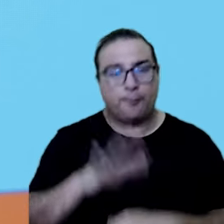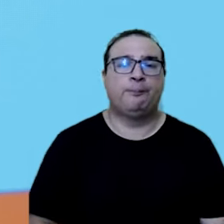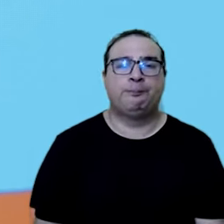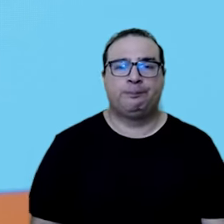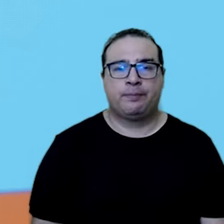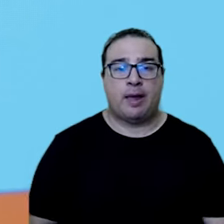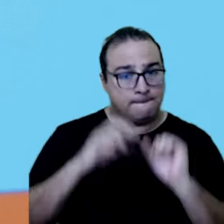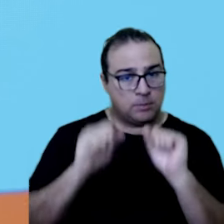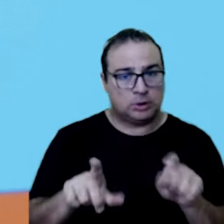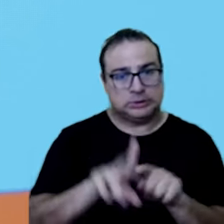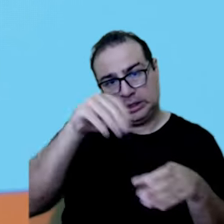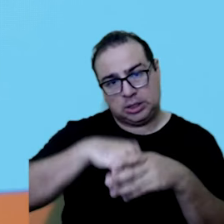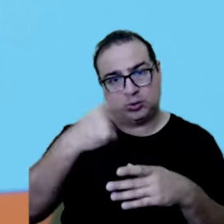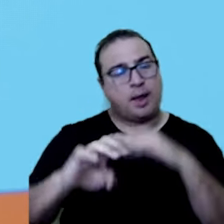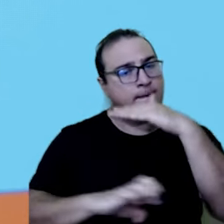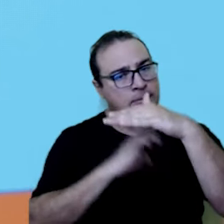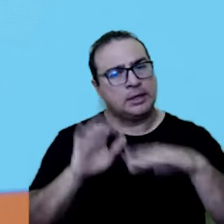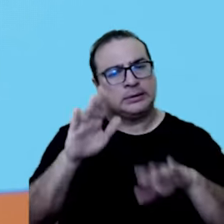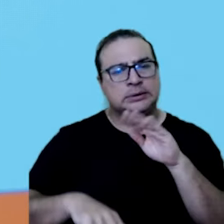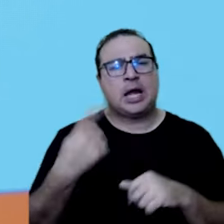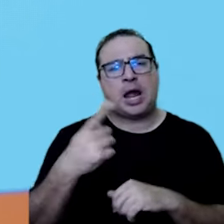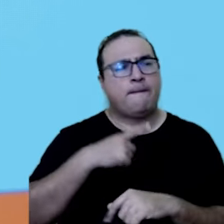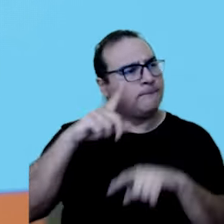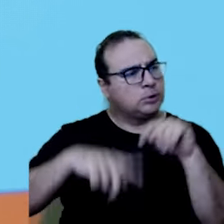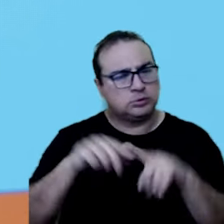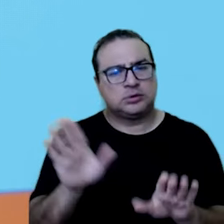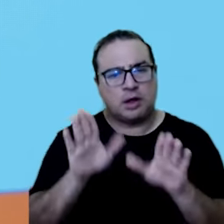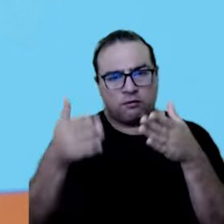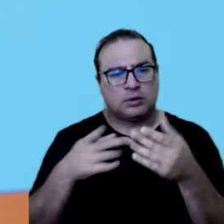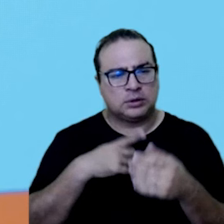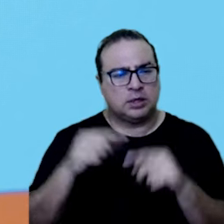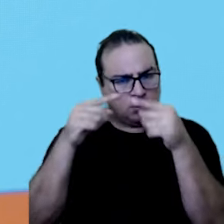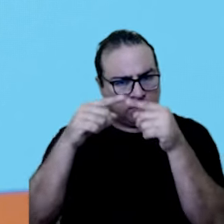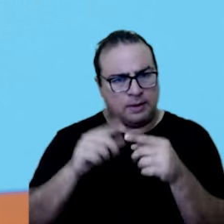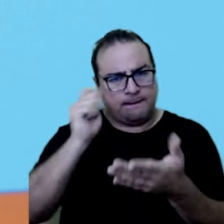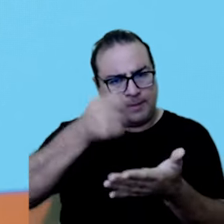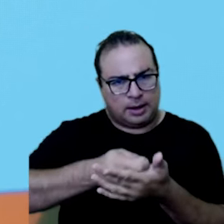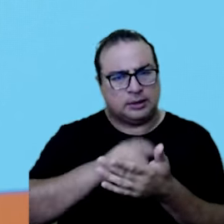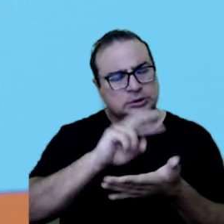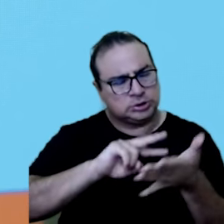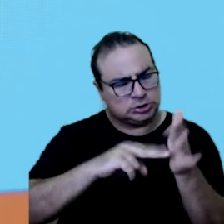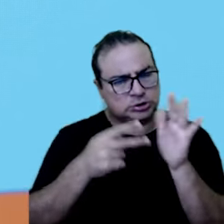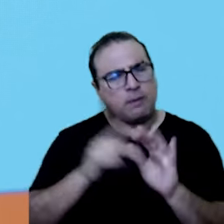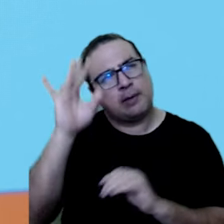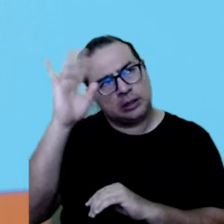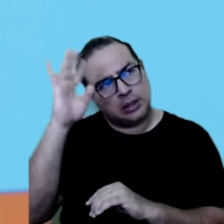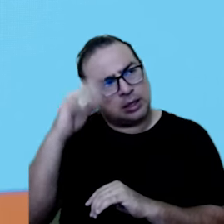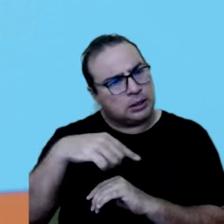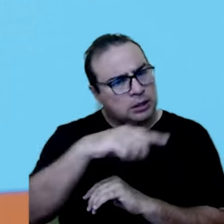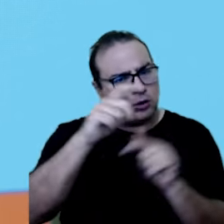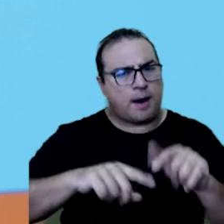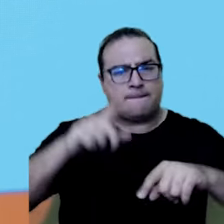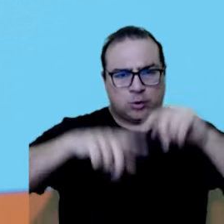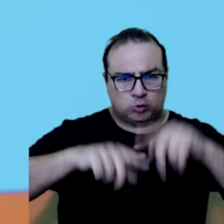geral ela pode dentro da sua empresa Às vezes tem um produto que é específica essa tributação Então faz sentido esse raciocínio de ir